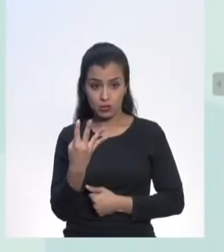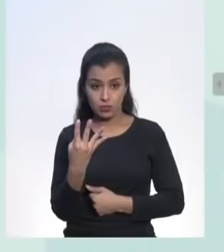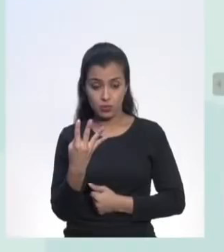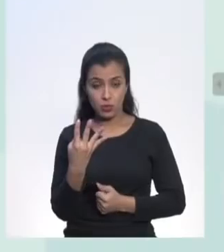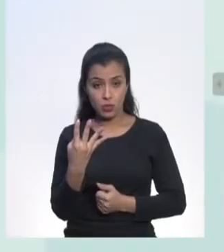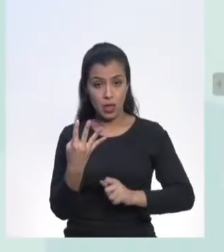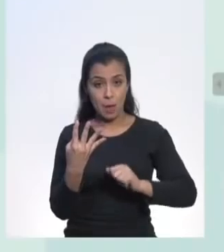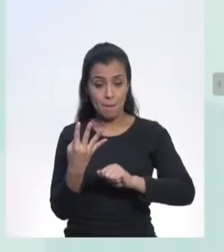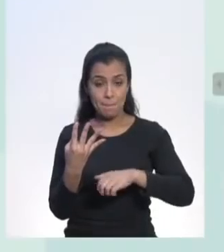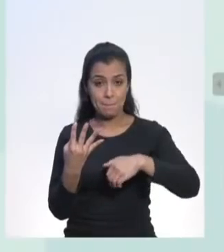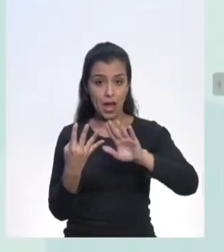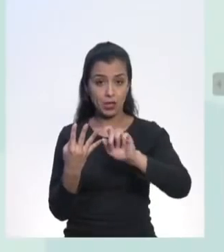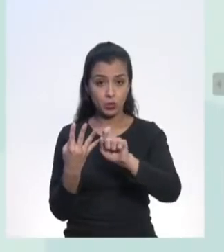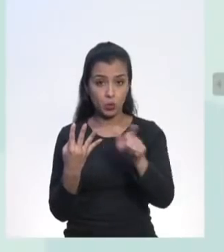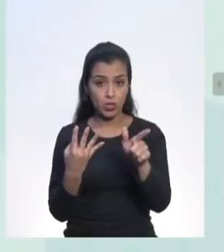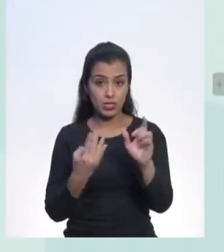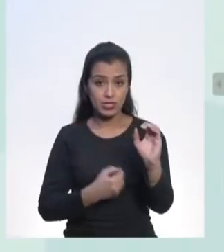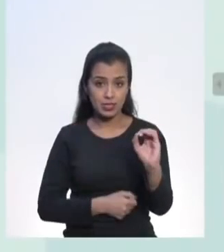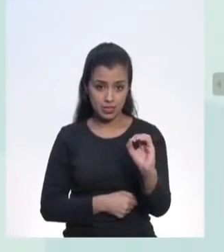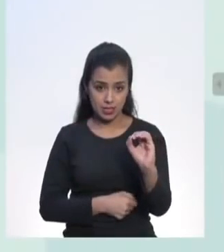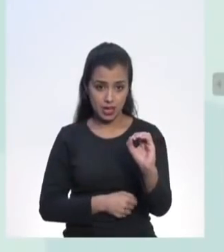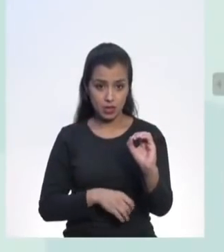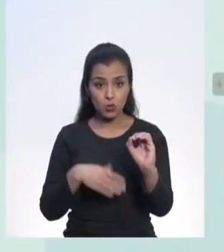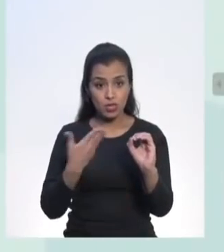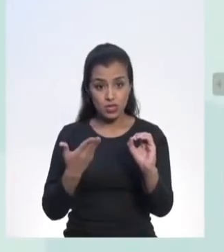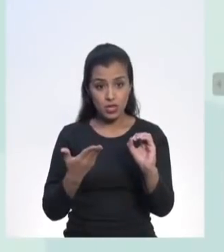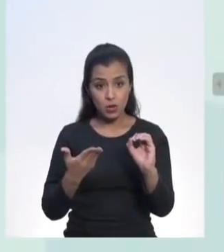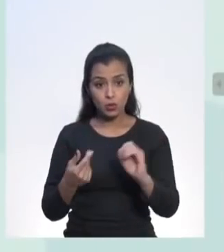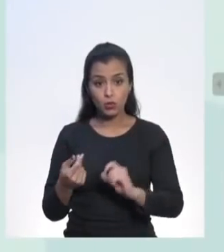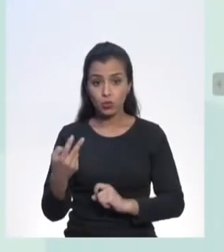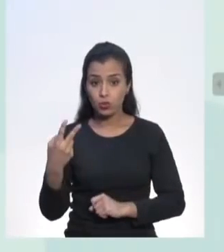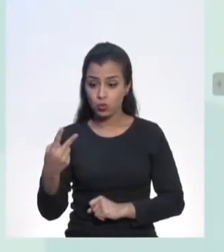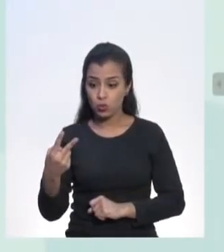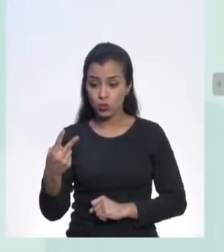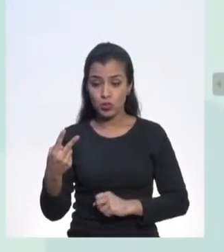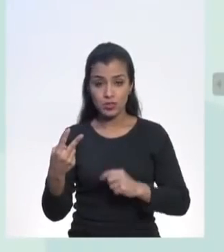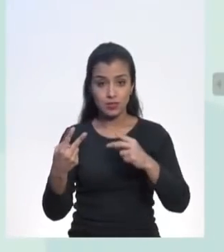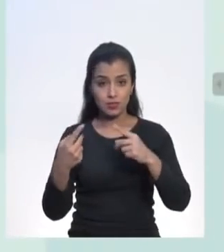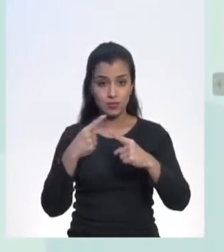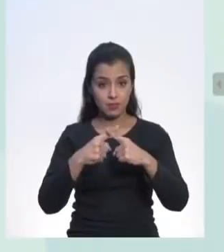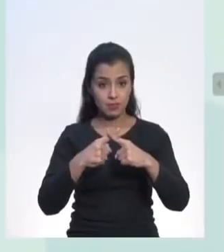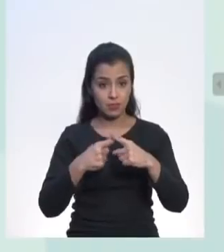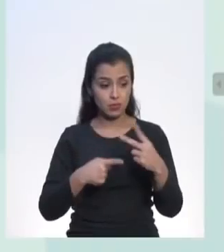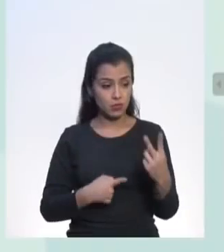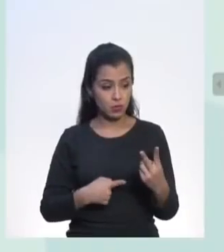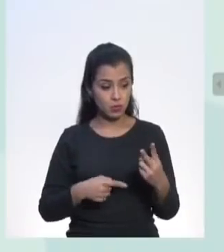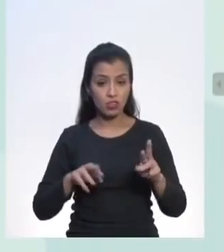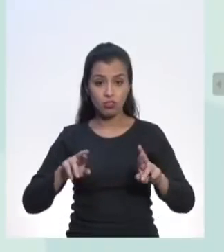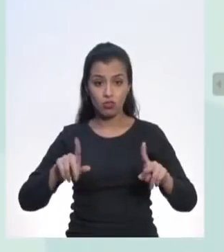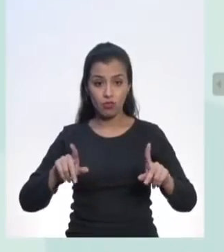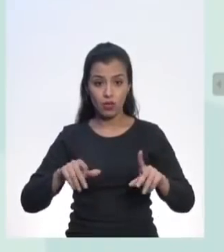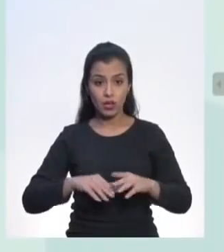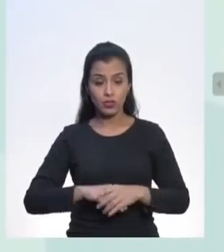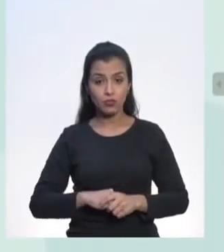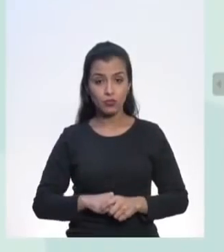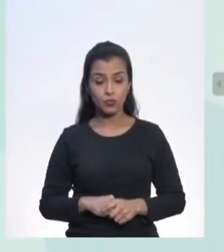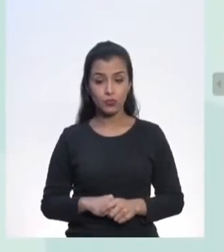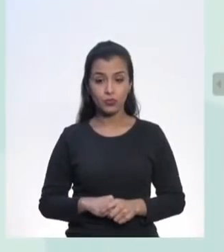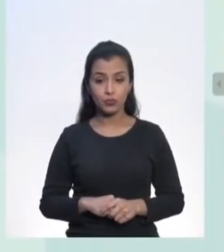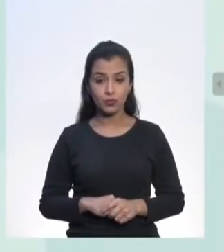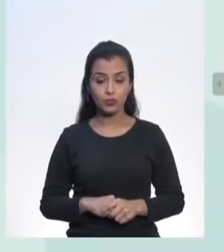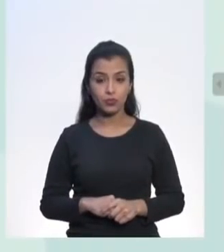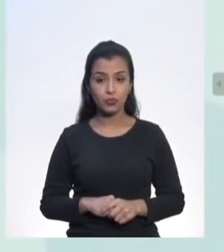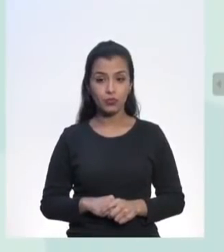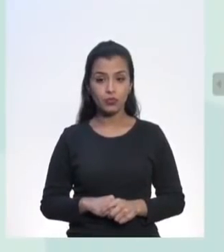maior do que 0, eu vou ter duas raízes diferentes, x1 e x2. Então, vamos lá no